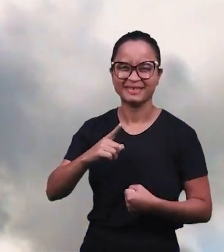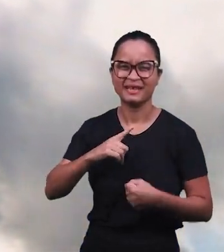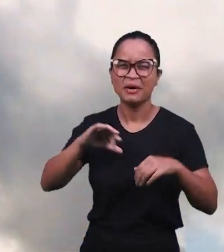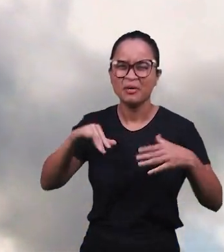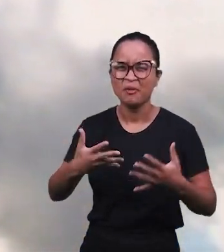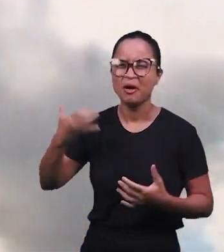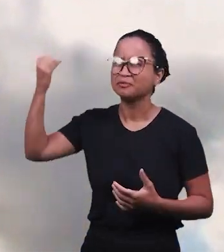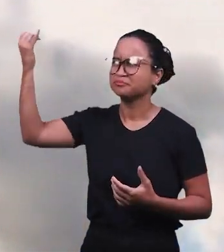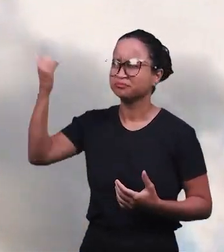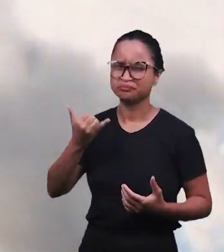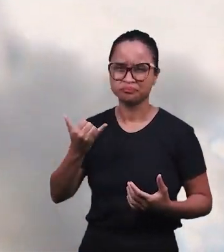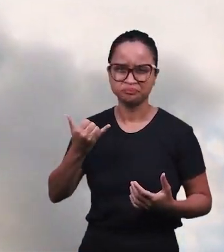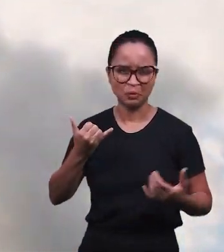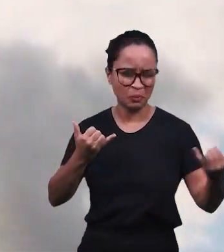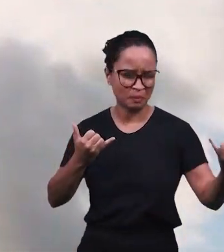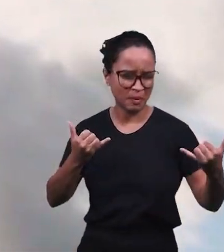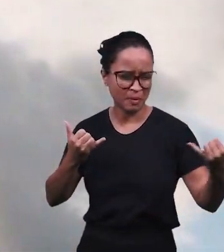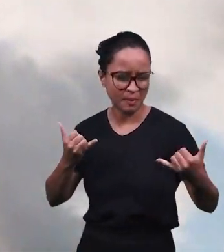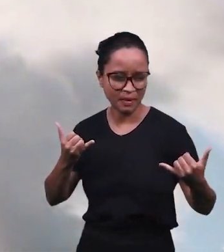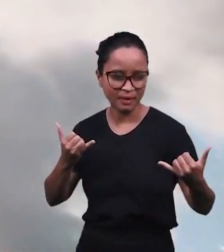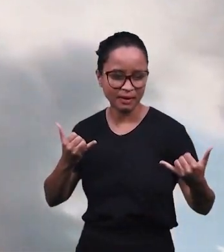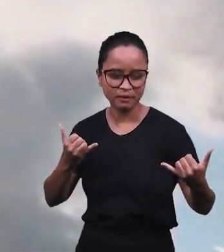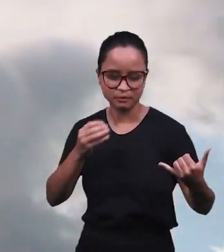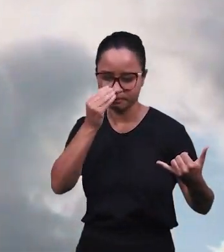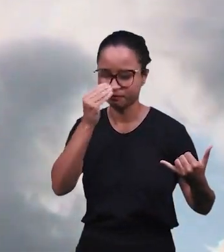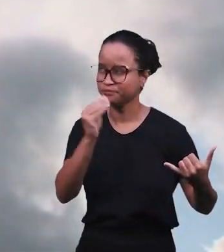É a voz do meu